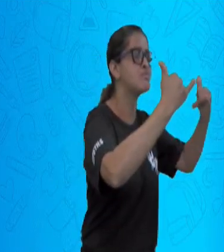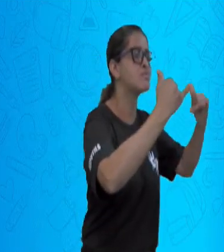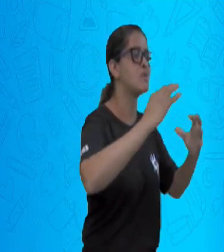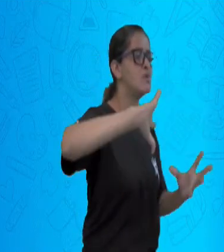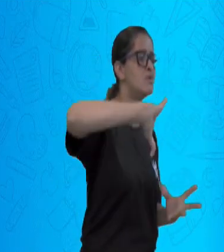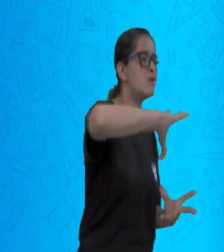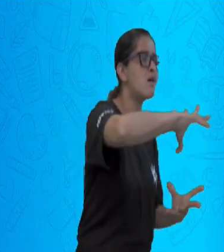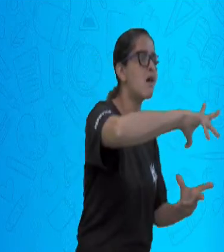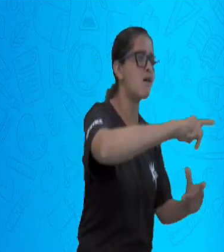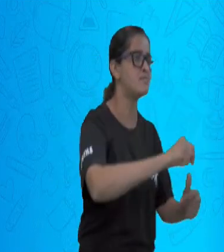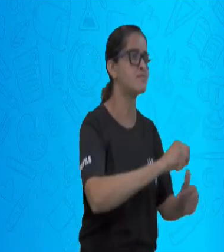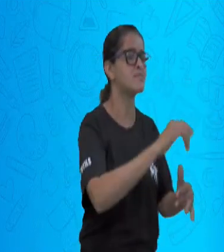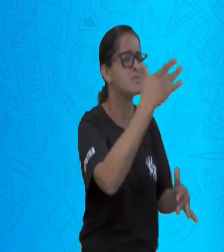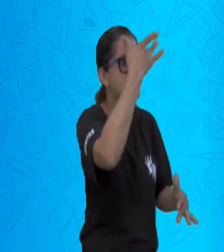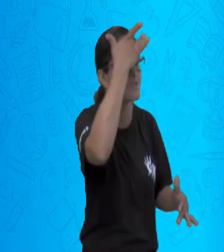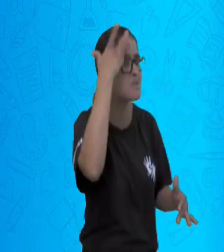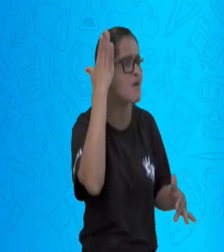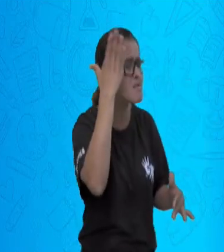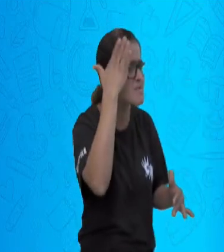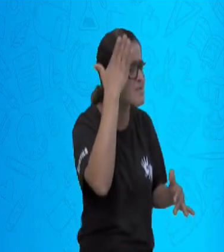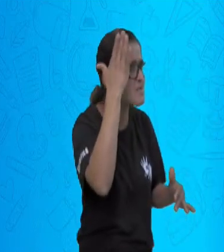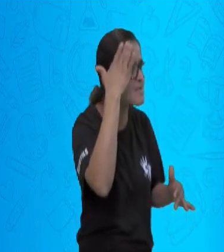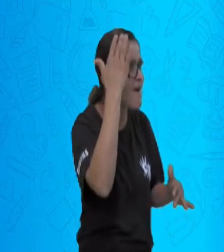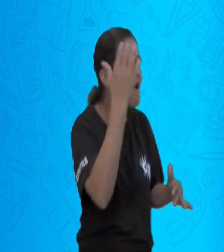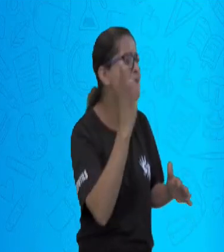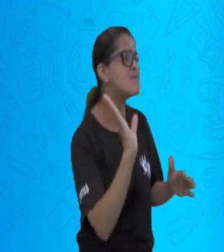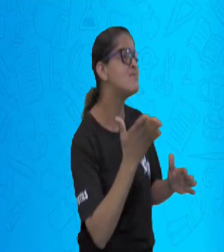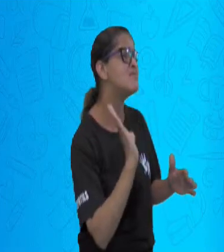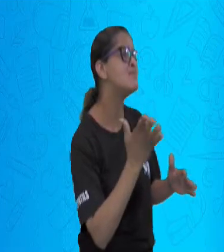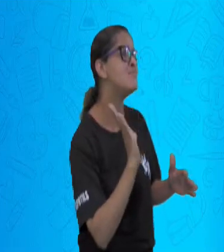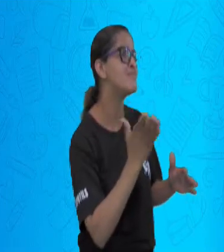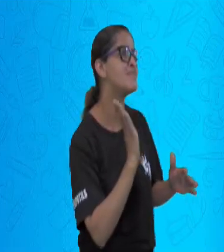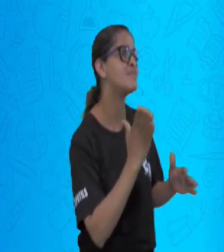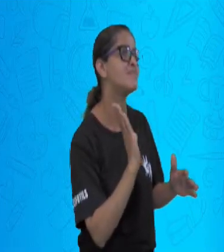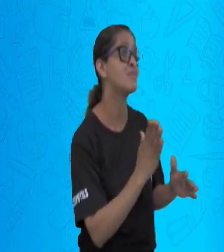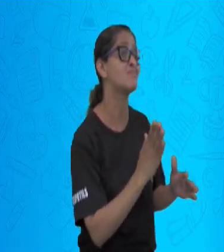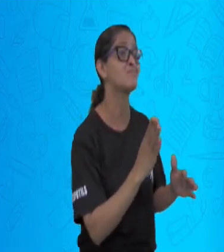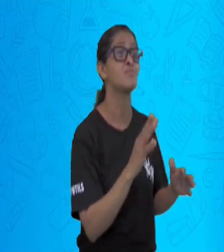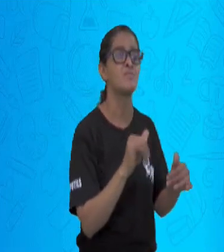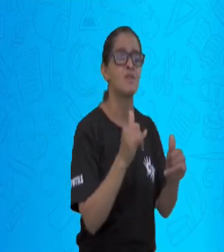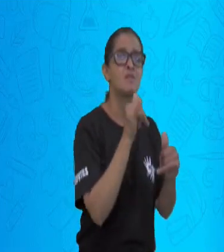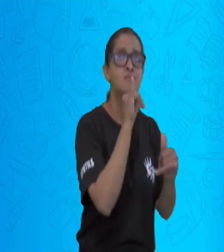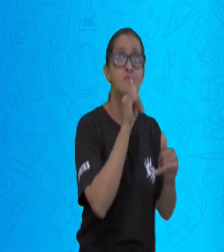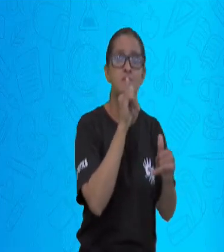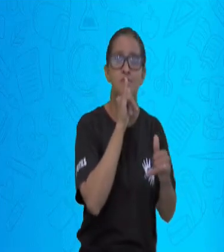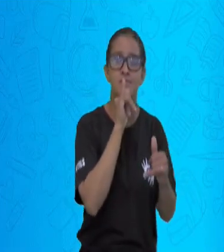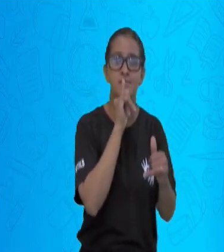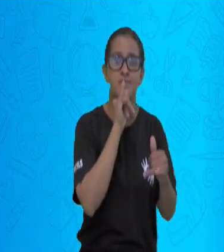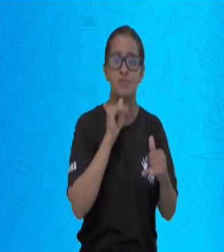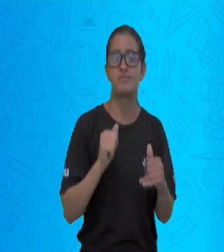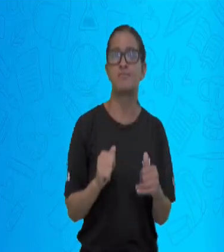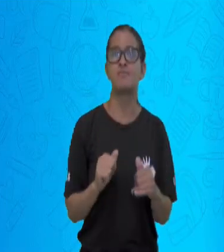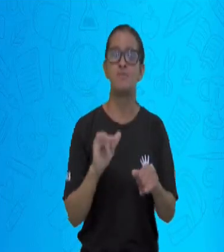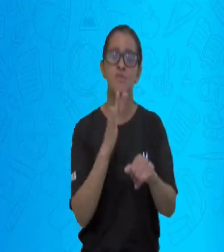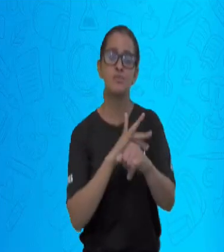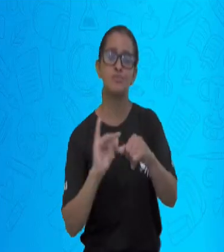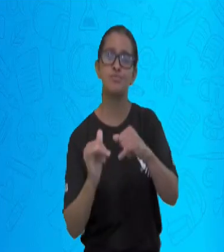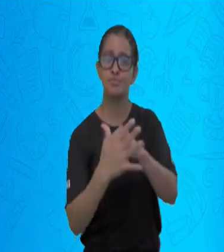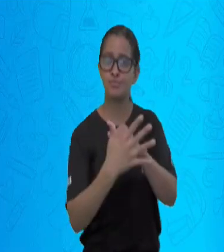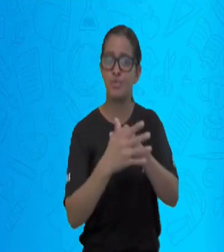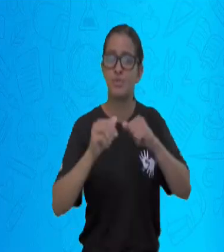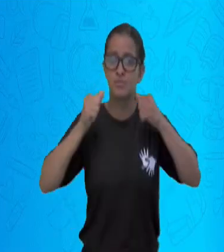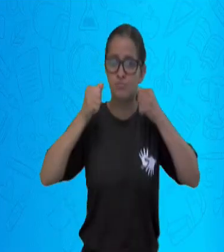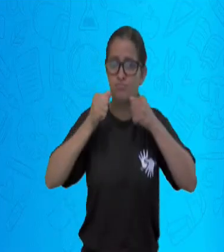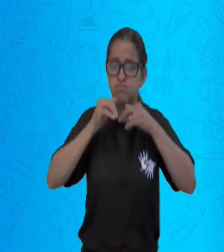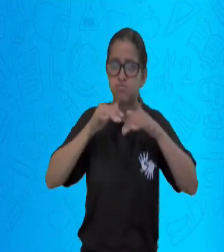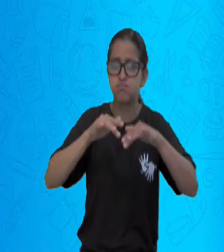país. Uma coisa que acontece aqui na cidade circula em todo canto. Igual a pandemia mesmo, novamente. A gente soube de relatos